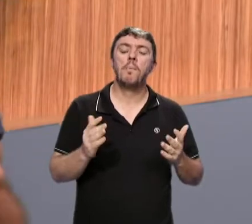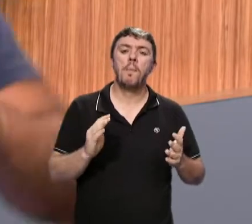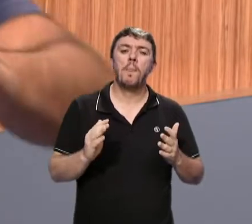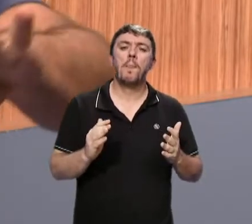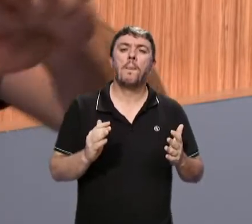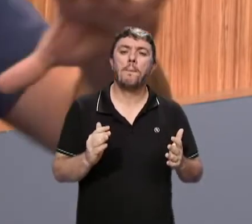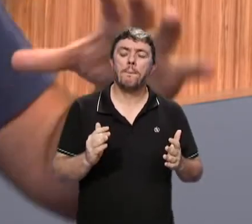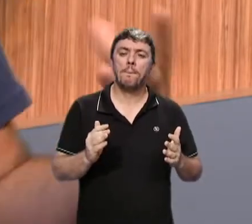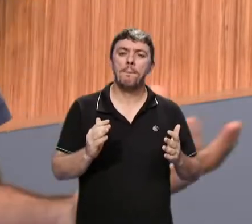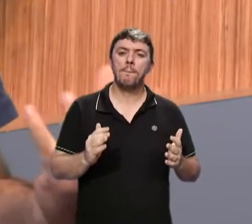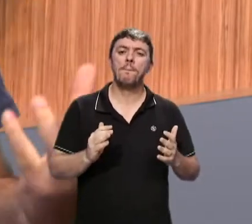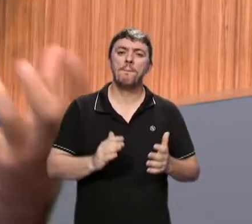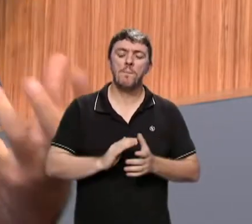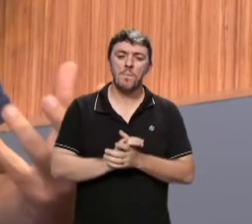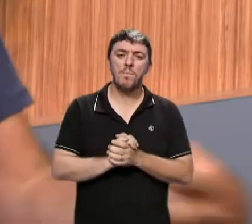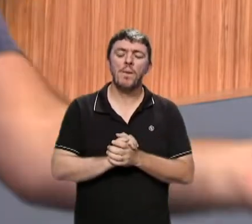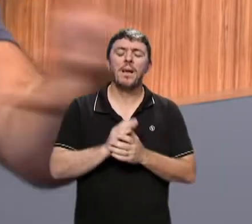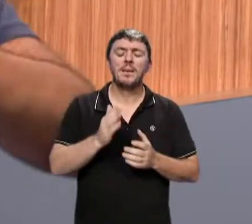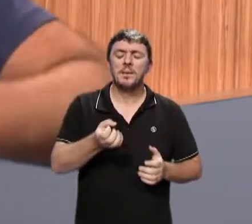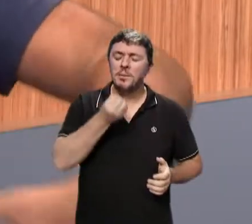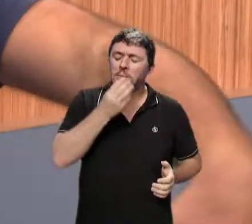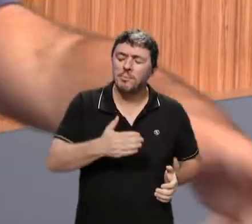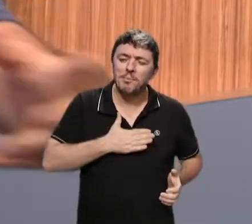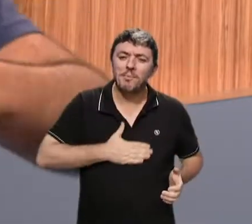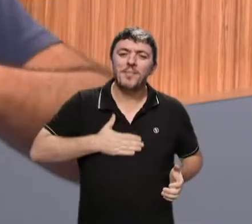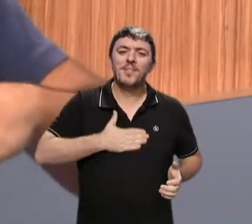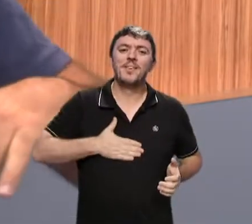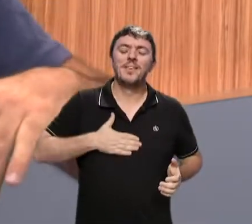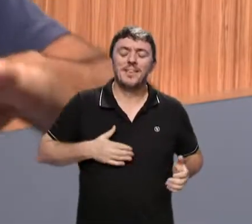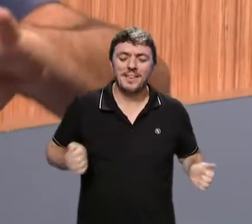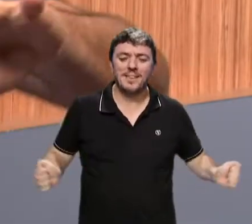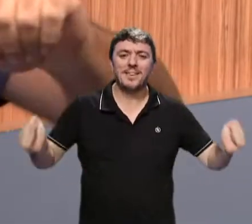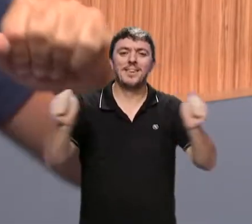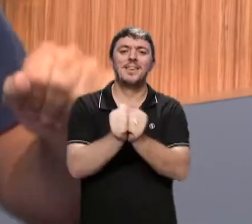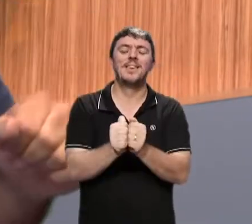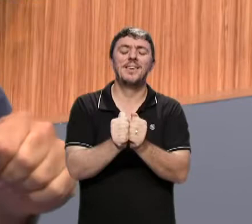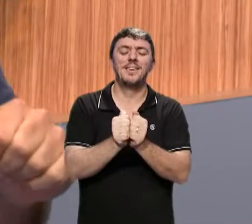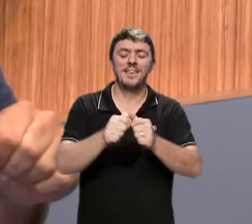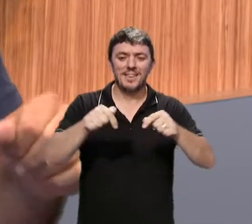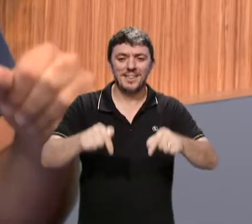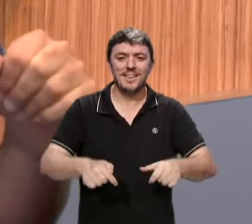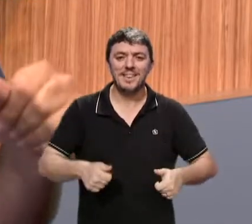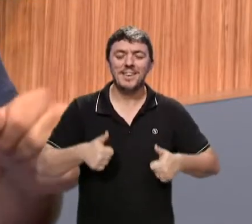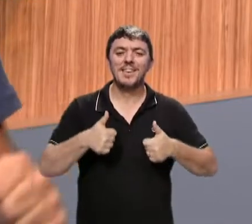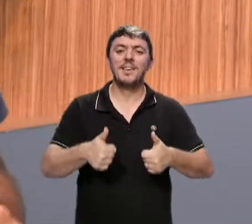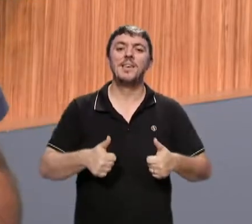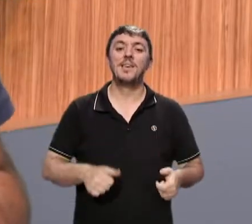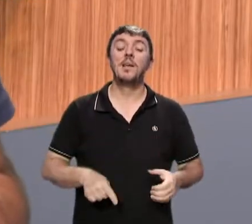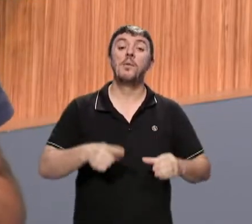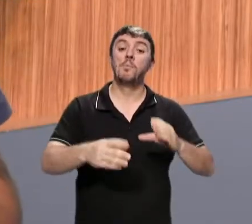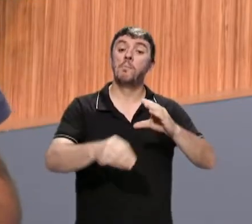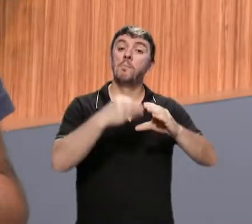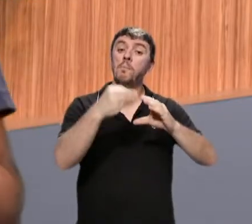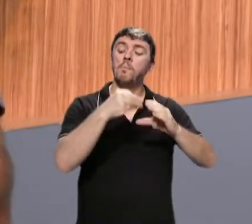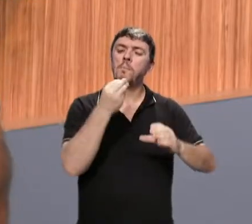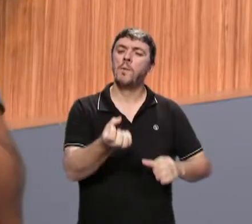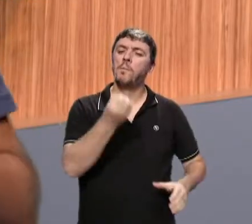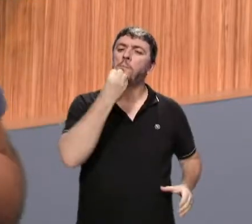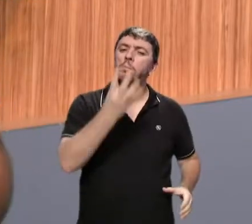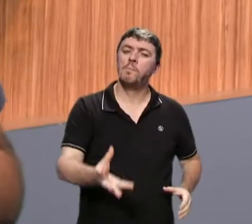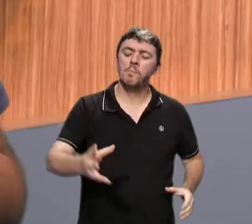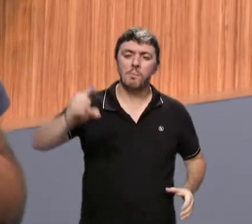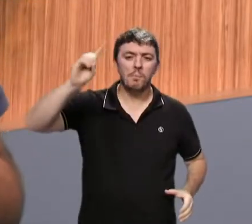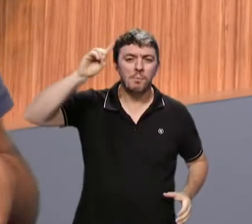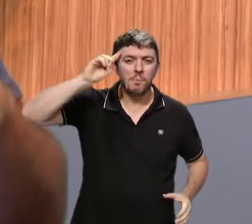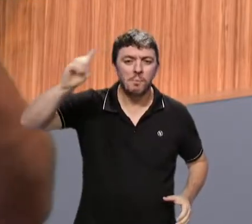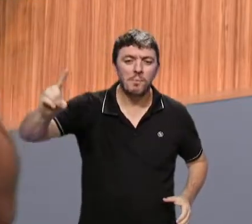todo mundo. Quando é um caótico gostoso, a gente quer até entrar junto pra ficar. Isso é o que vale, tá bom? Vai mandando seu bom dia aqui que daqui a pouco eu respondo. Eu mando